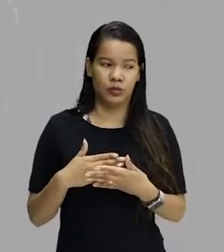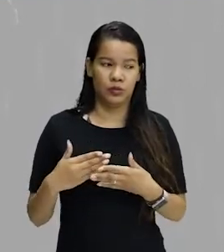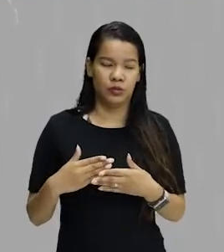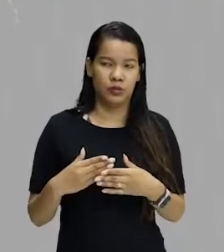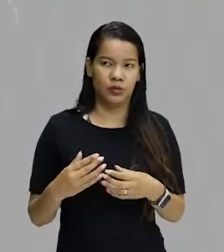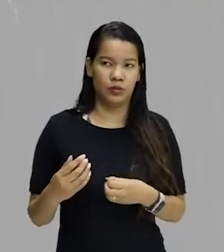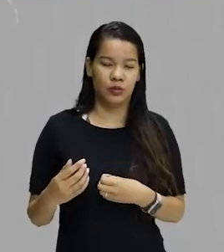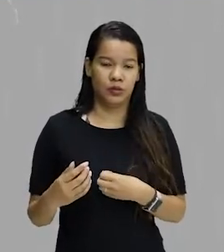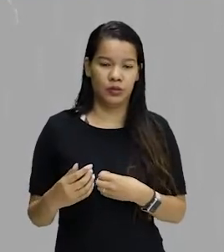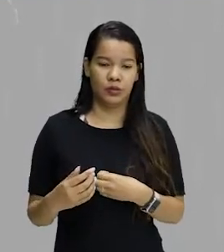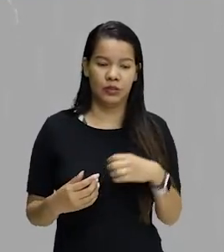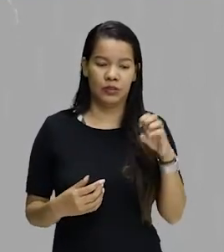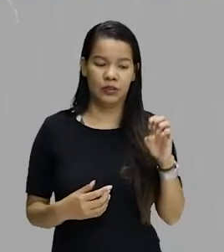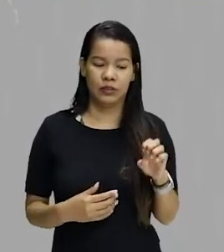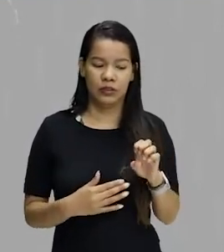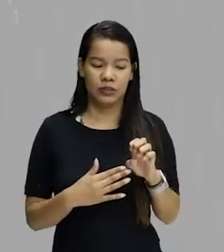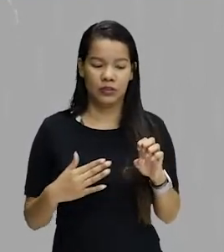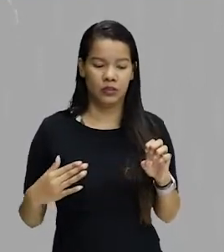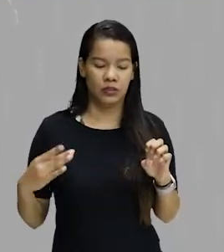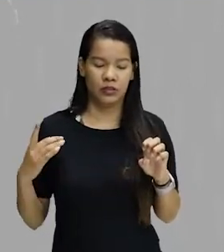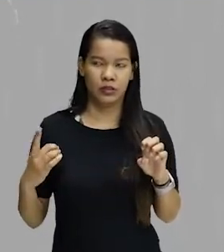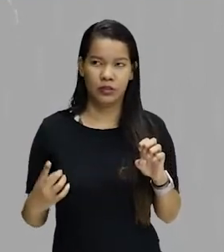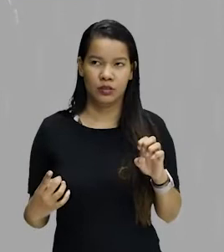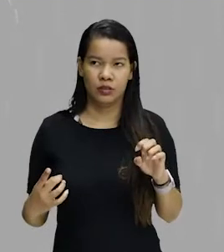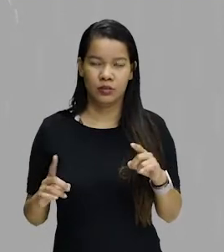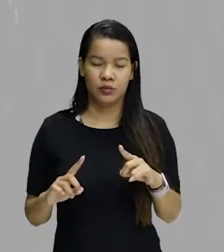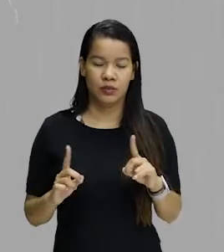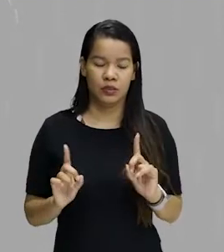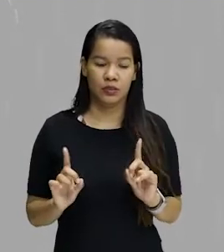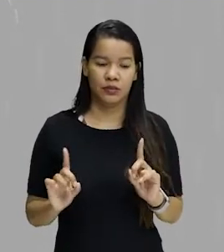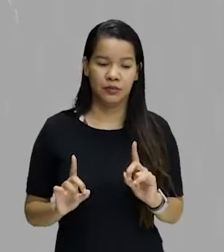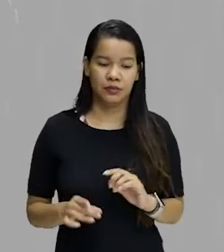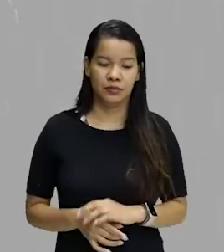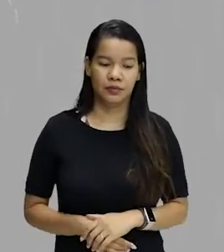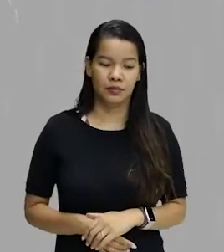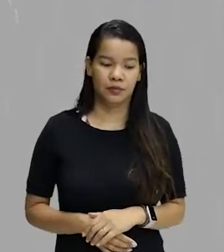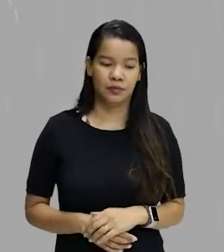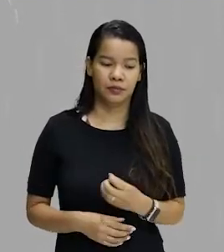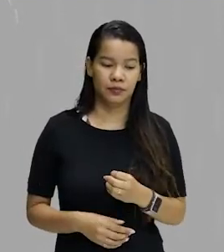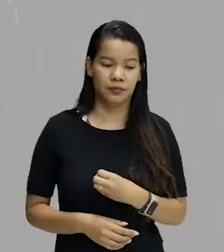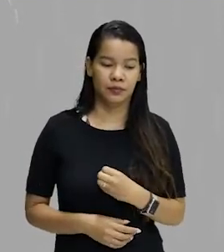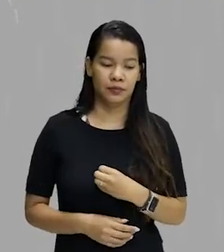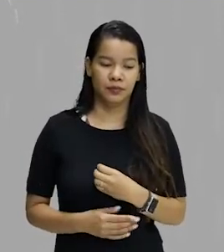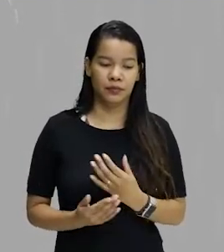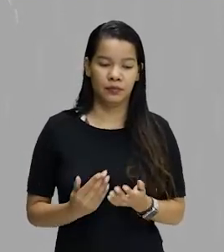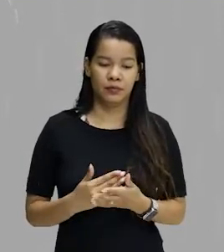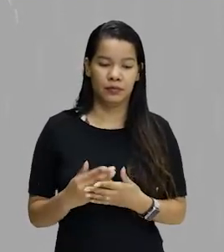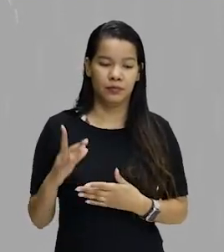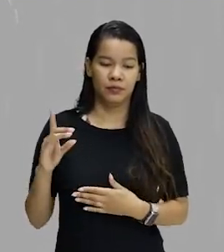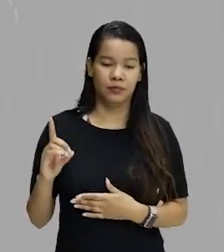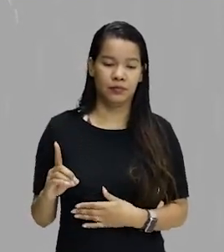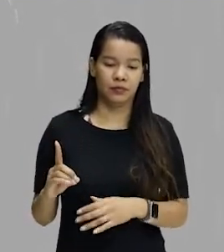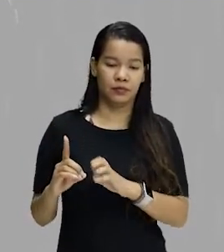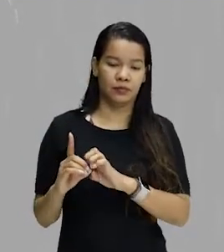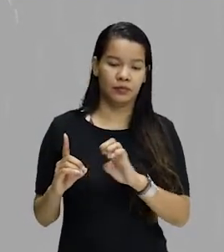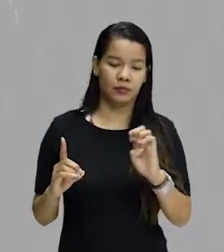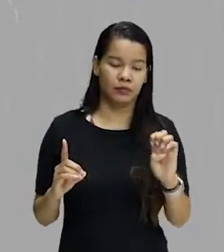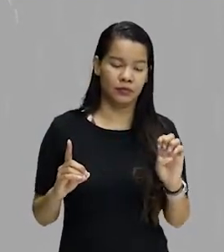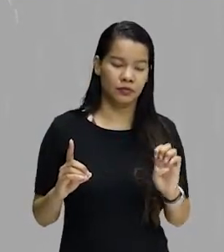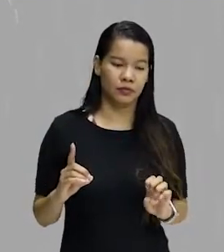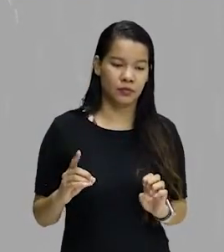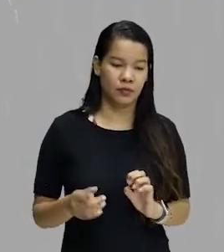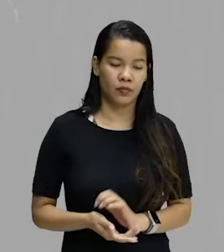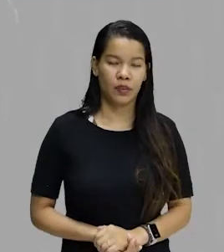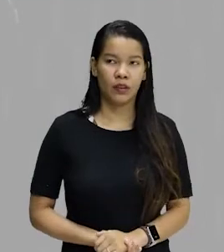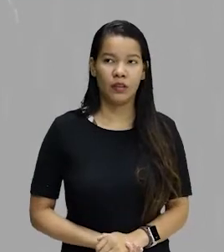da esquerda para a direita, né? Só que não é o caso. A numeração vai começar pela extremidade, turma, mais próxima do